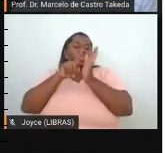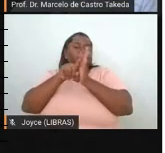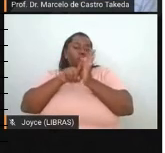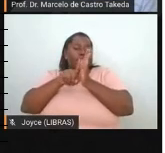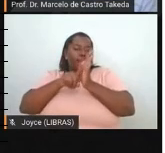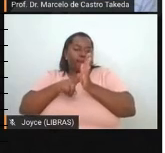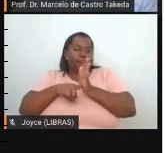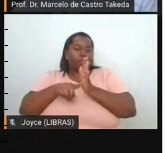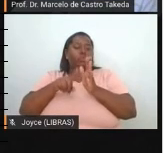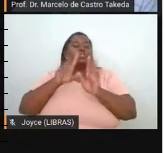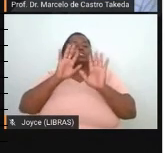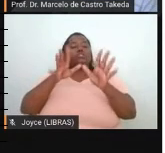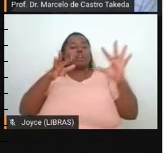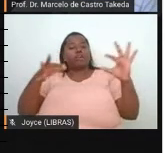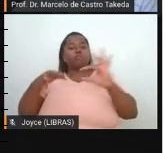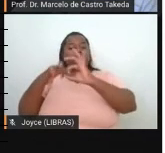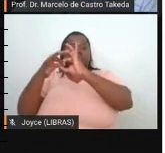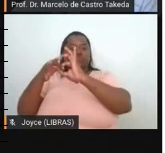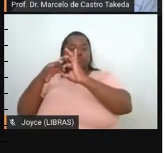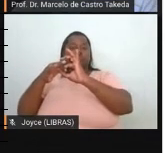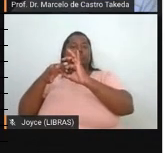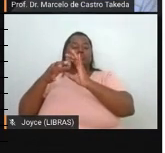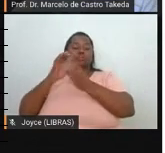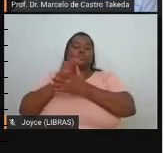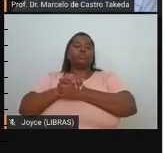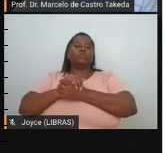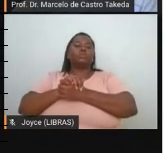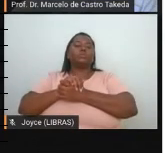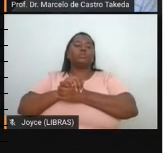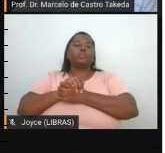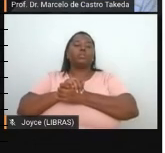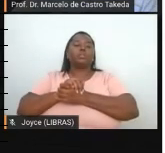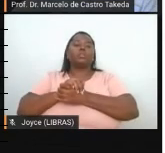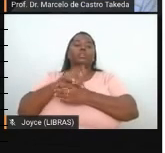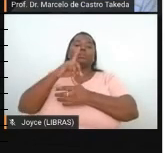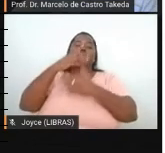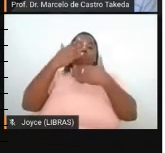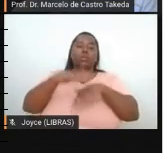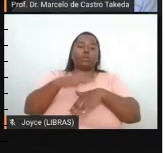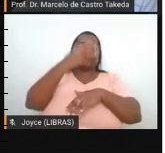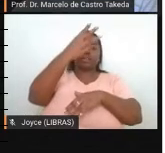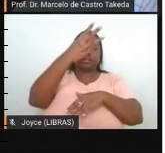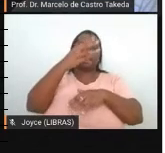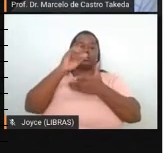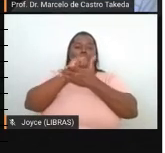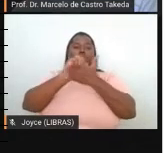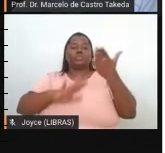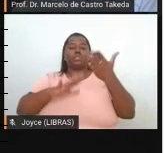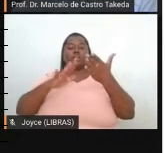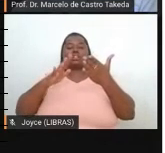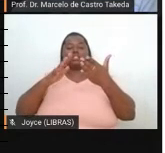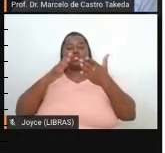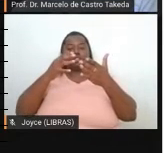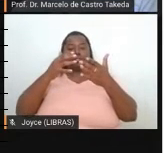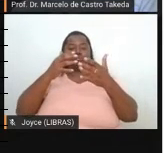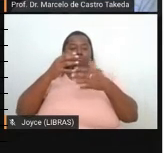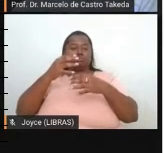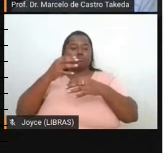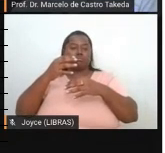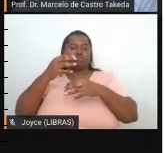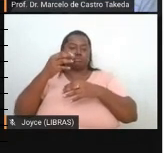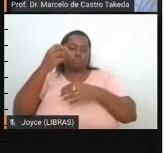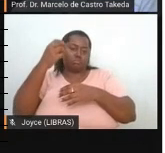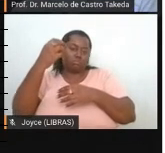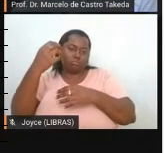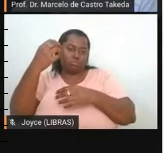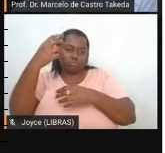livro de notas. Então, eu tenho aqui 3 provas, 4 atividades formativas e duas fases de projeto